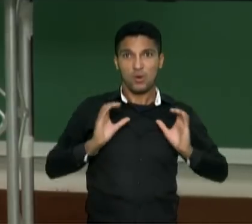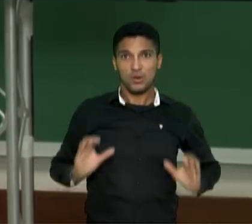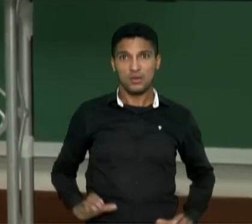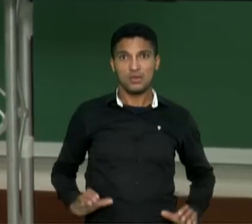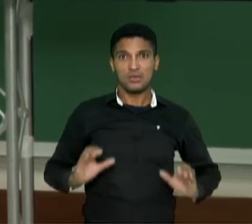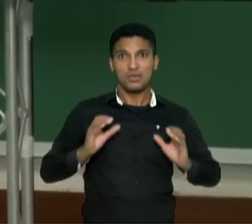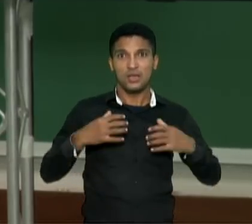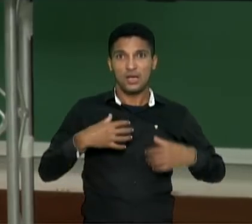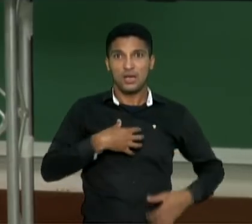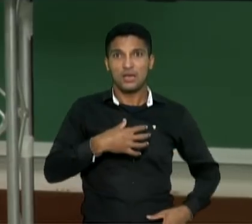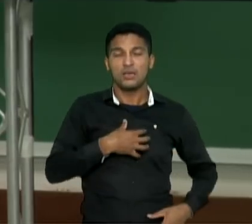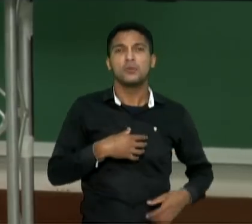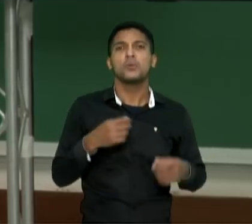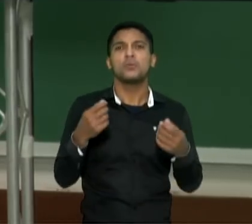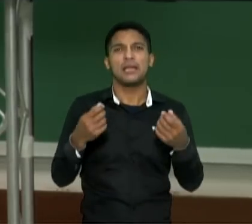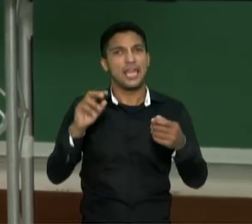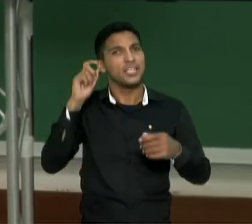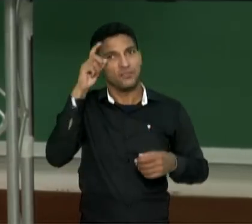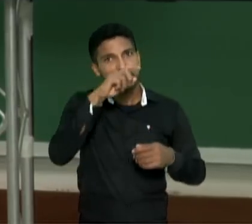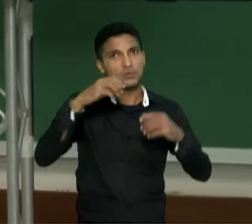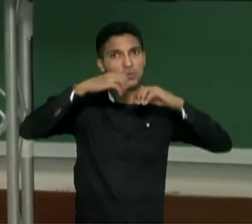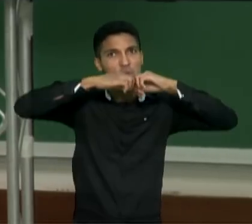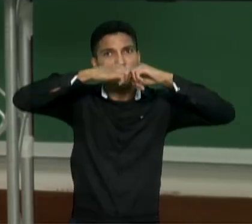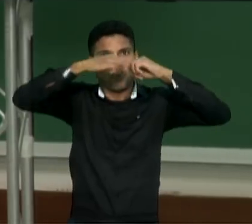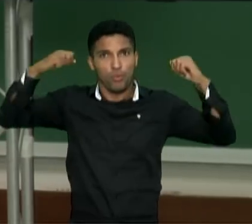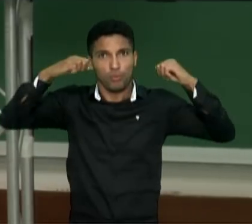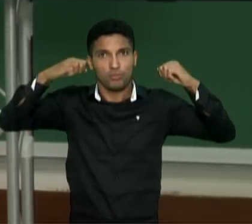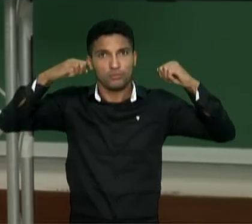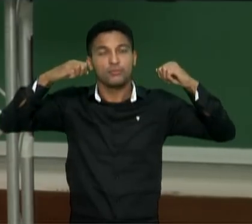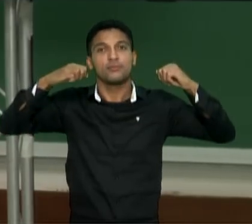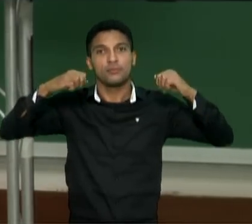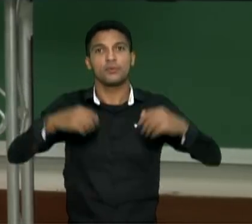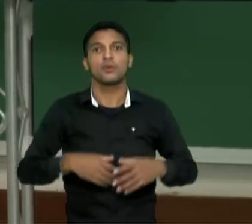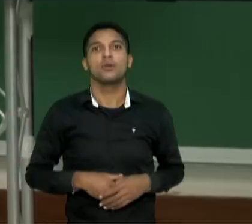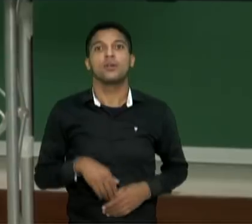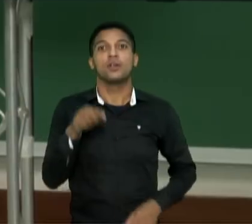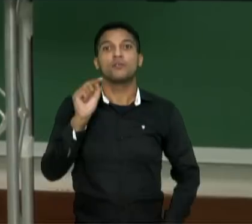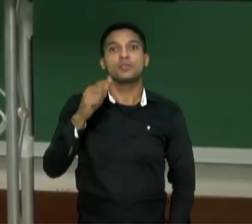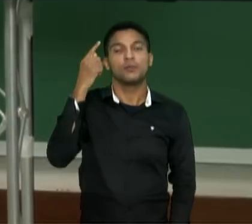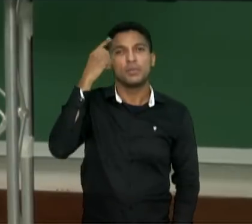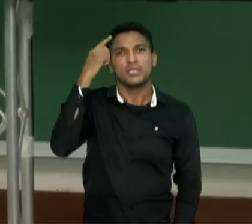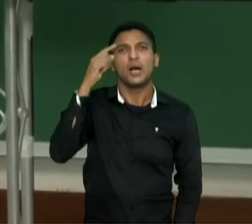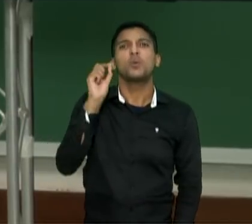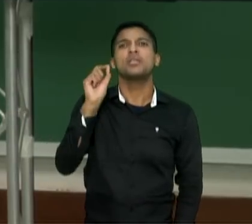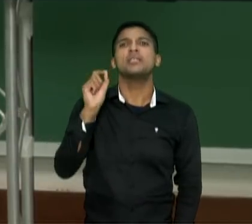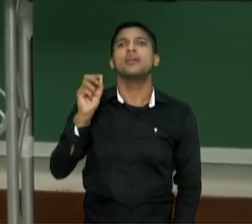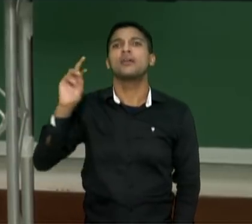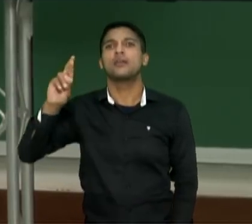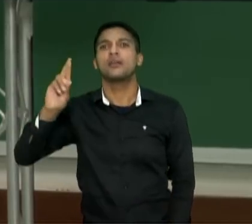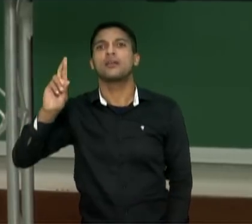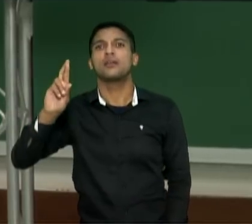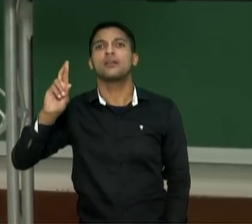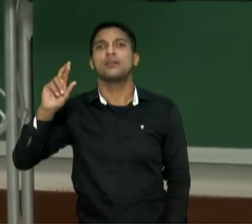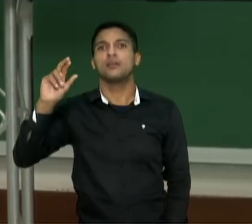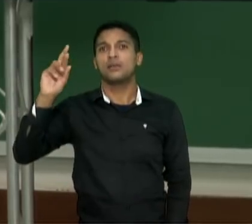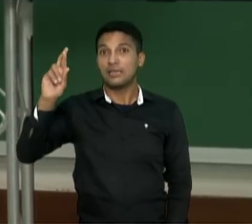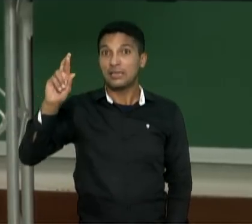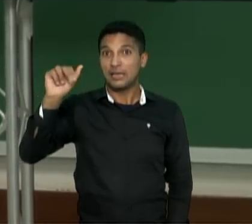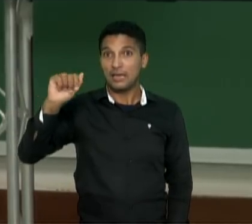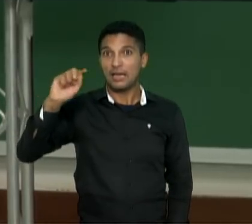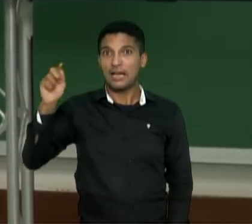exercício de se pensar o que é uma arte com uma maior quantidade de razão ou uma maior quantidade de